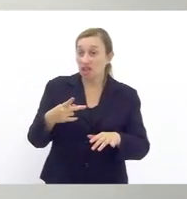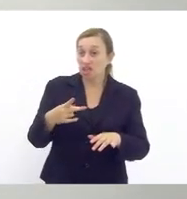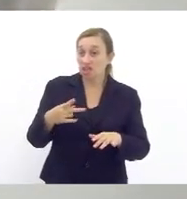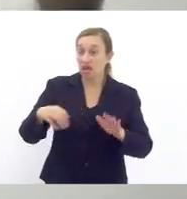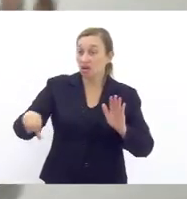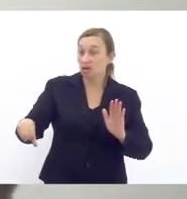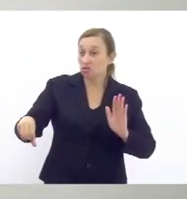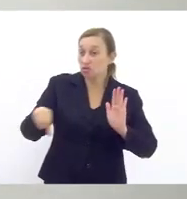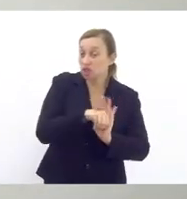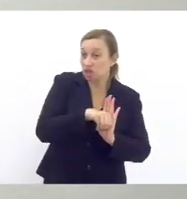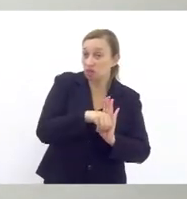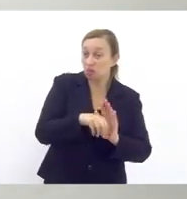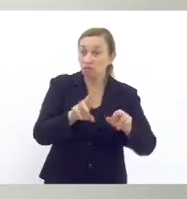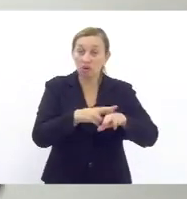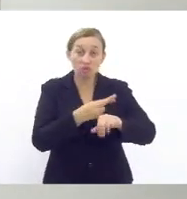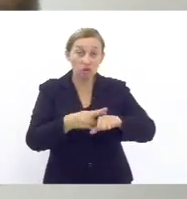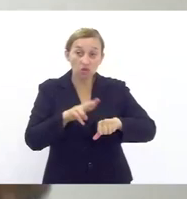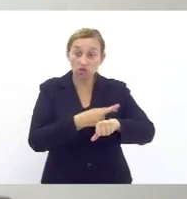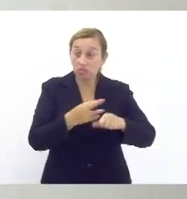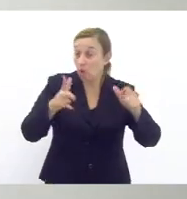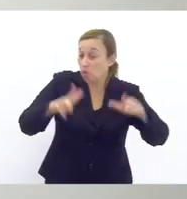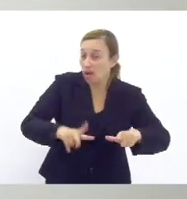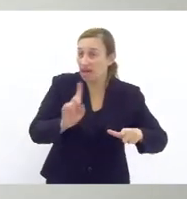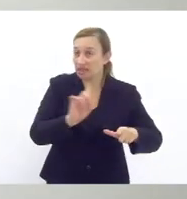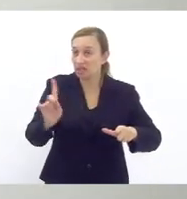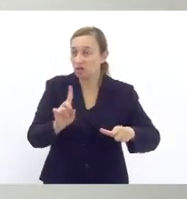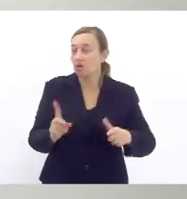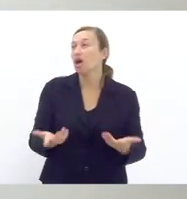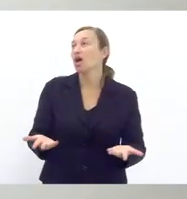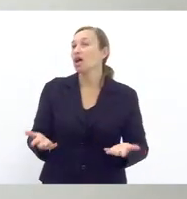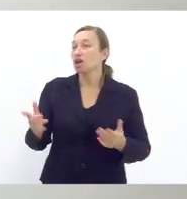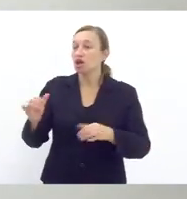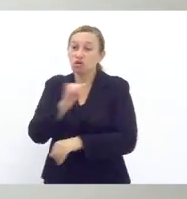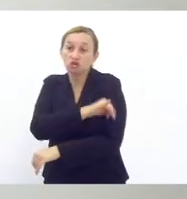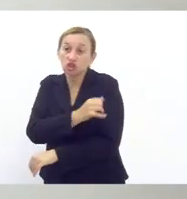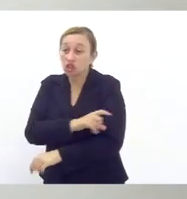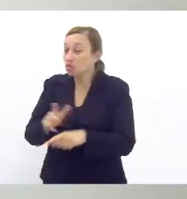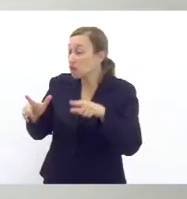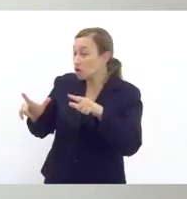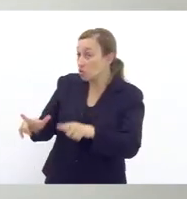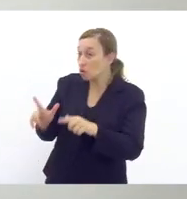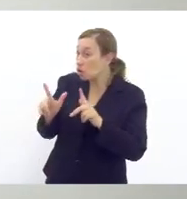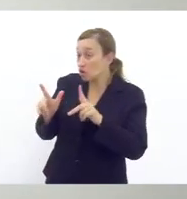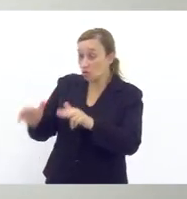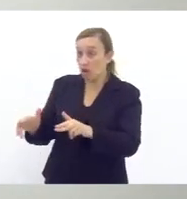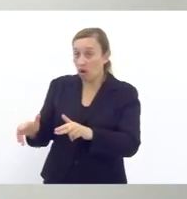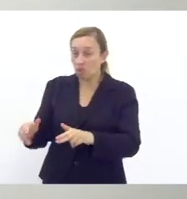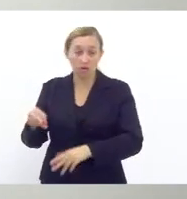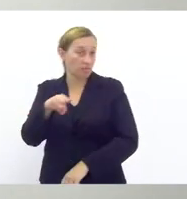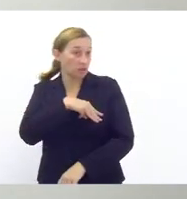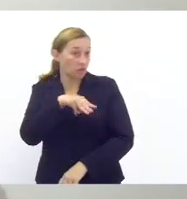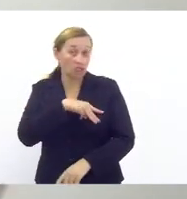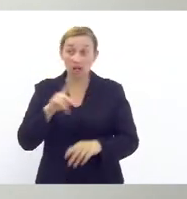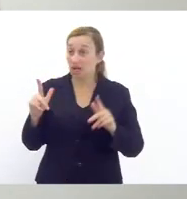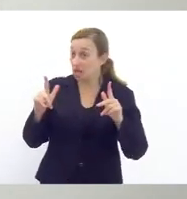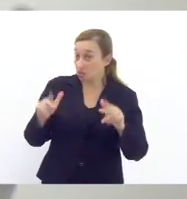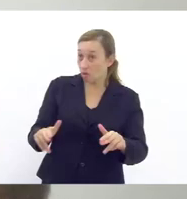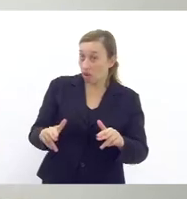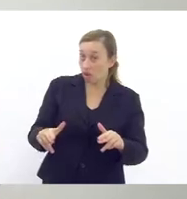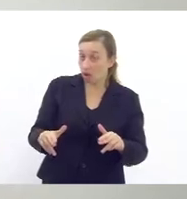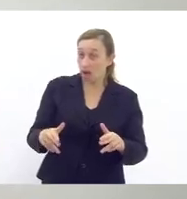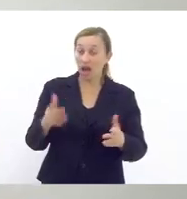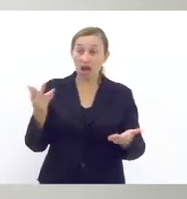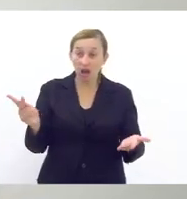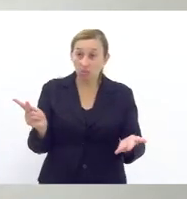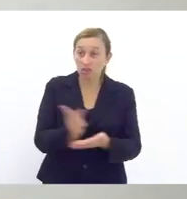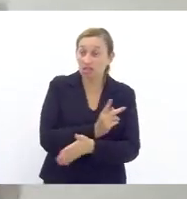Belford Roxo não em que lugar de Belford Roxo Rio de Janeiro ocorreu Ulisses criminal em Madureira o correio ilícito